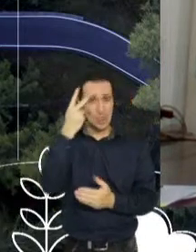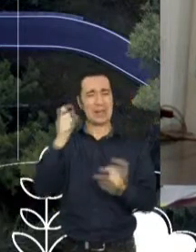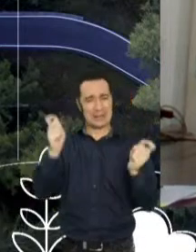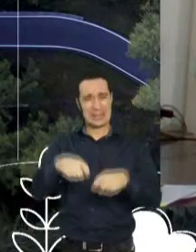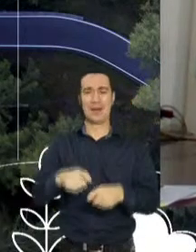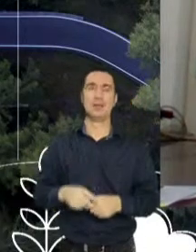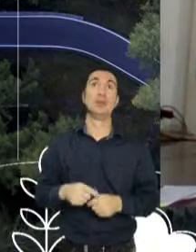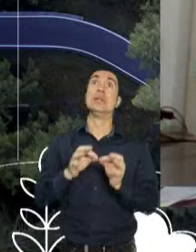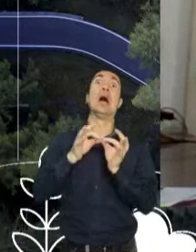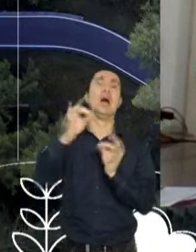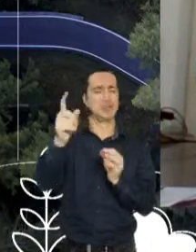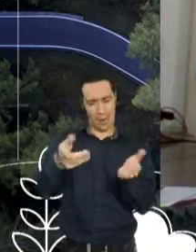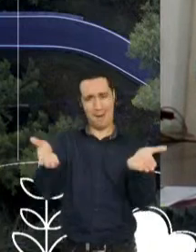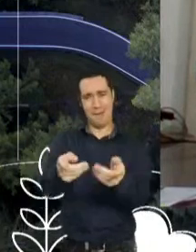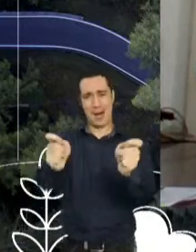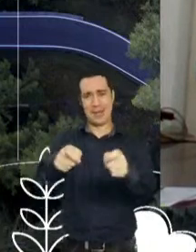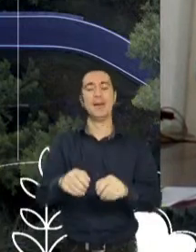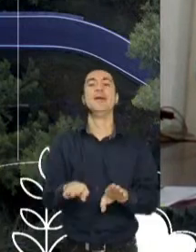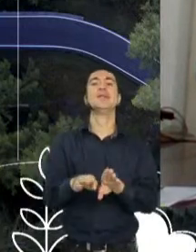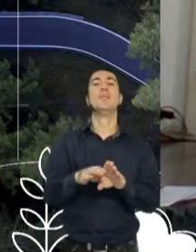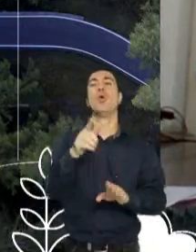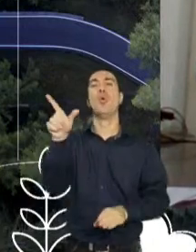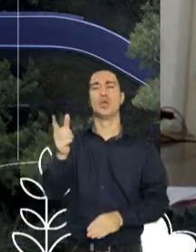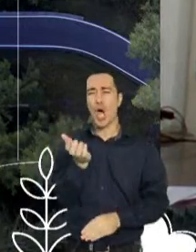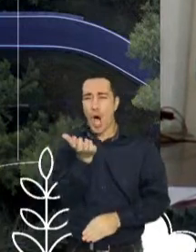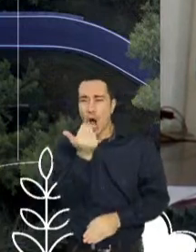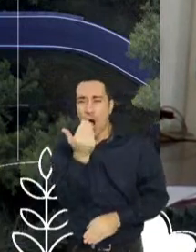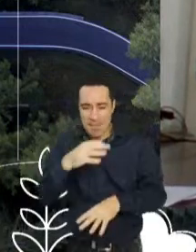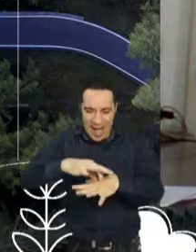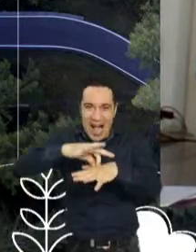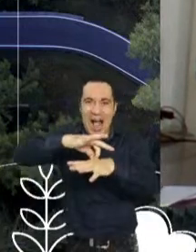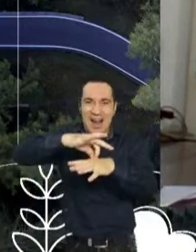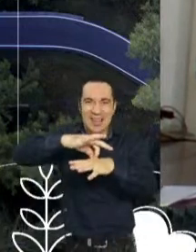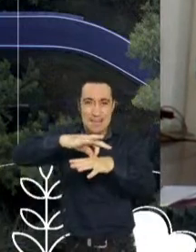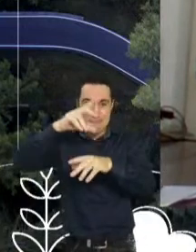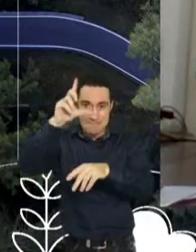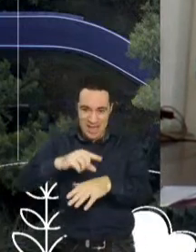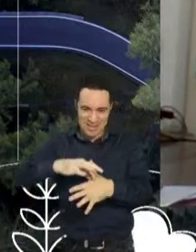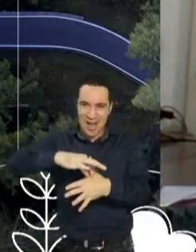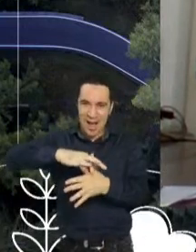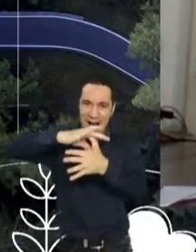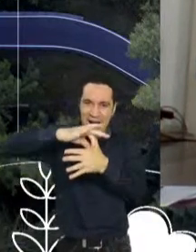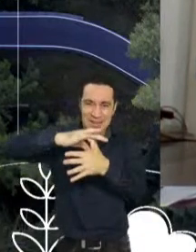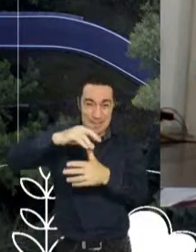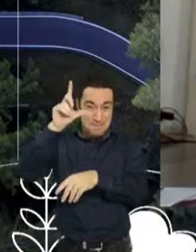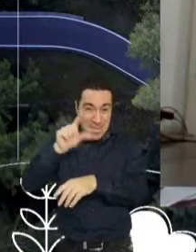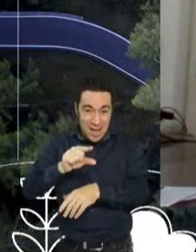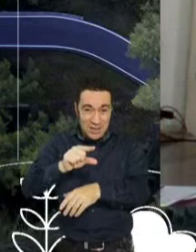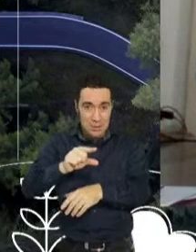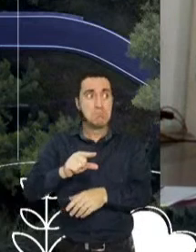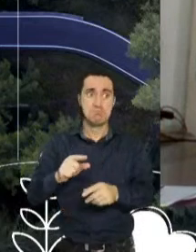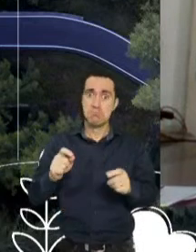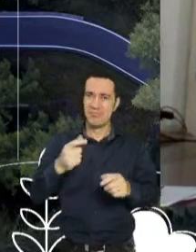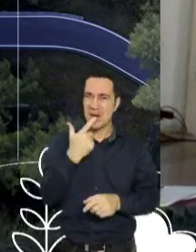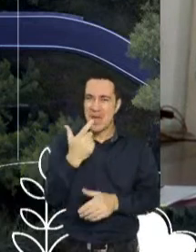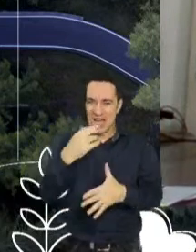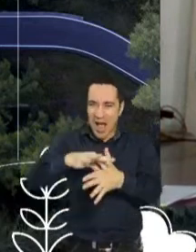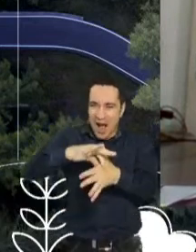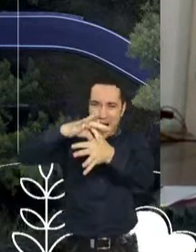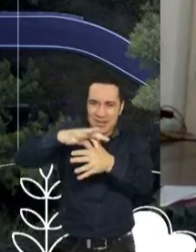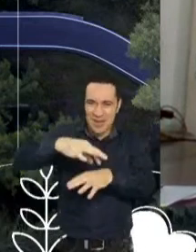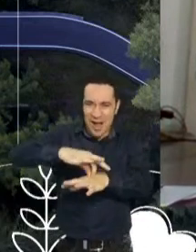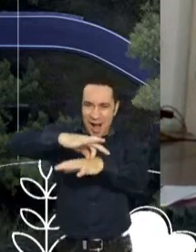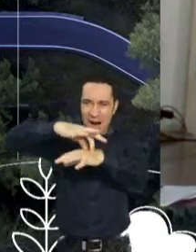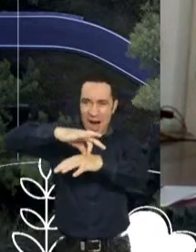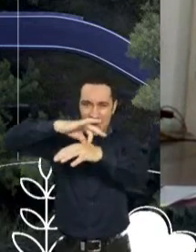território, não distante. Se você comer menos carne vermelha, por exemplo, 20%, vai reduzir a demanda de produção de